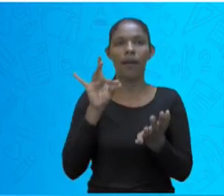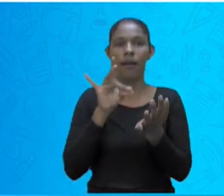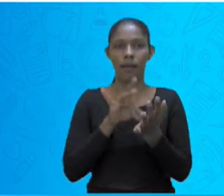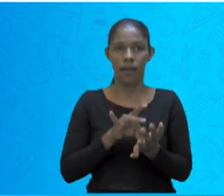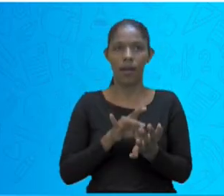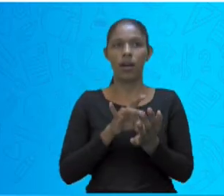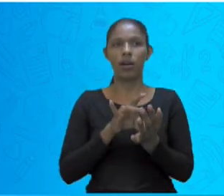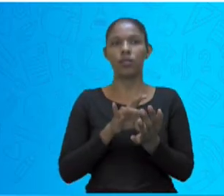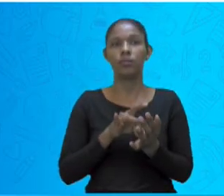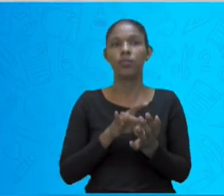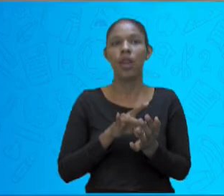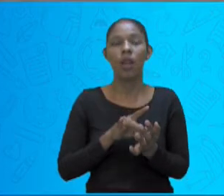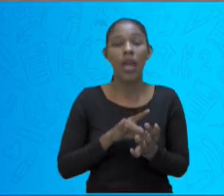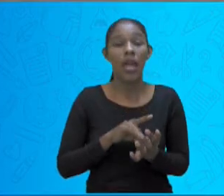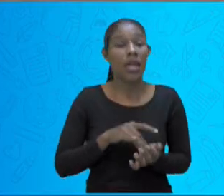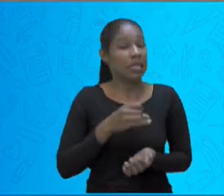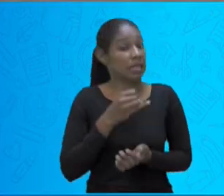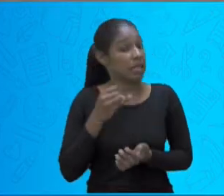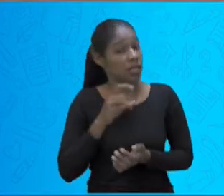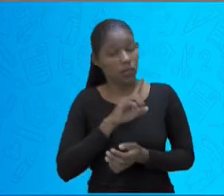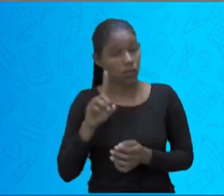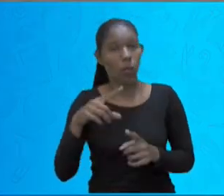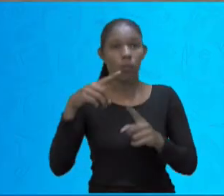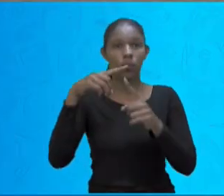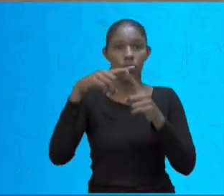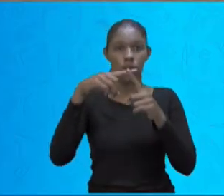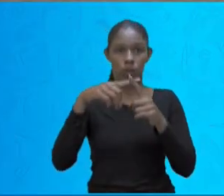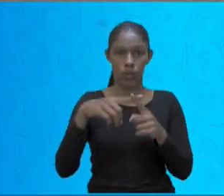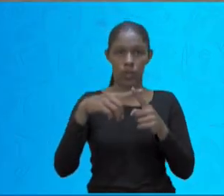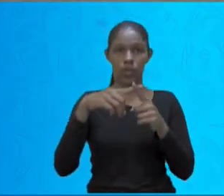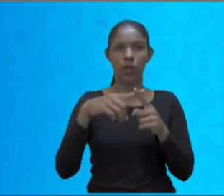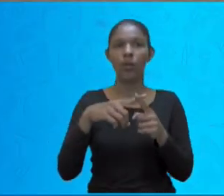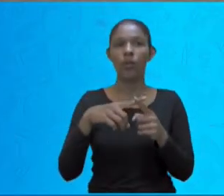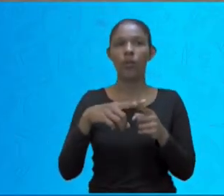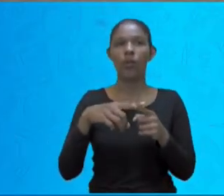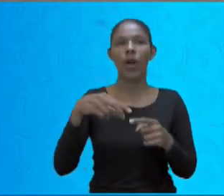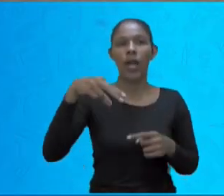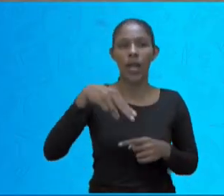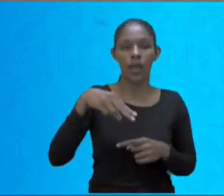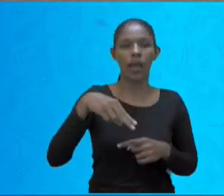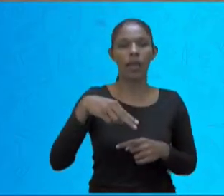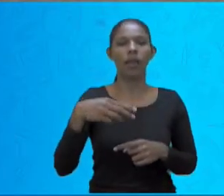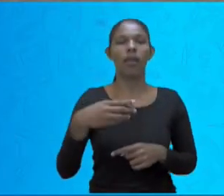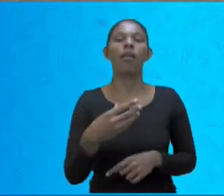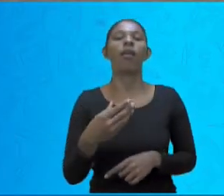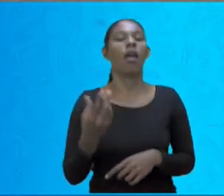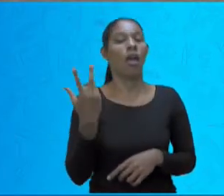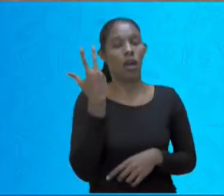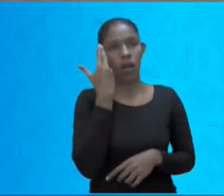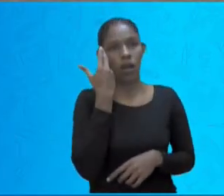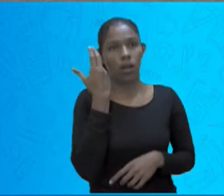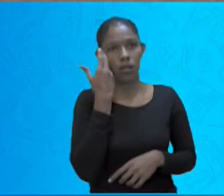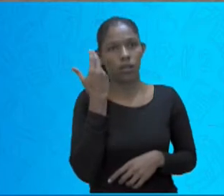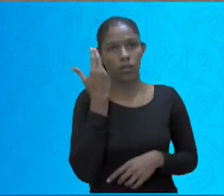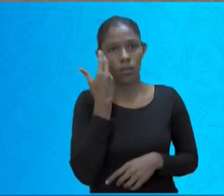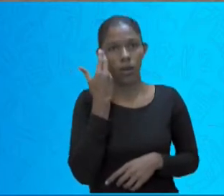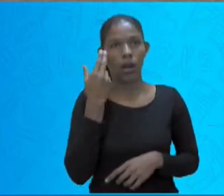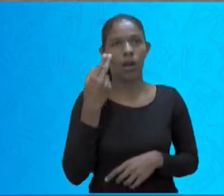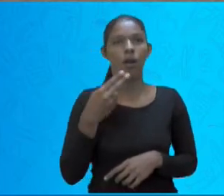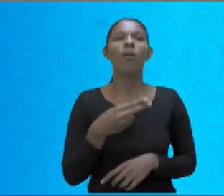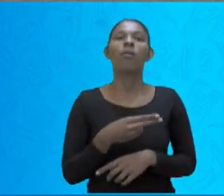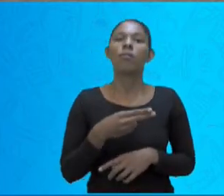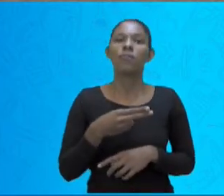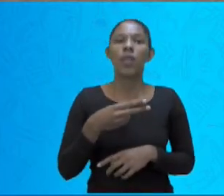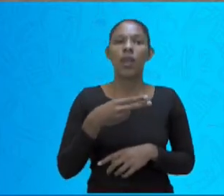A igual a A elevado a N. Então, eu tenho os índices, o índice e o expoente são iguais. É como se